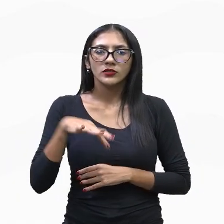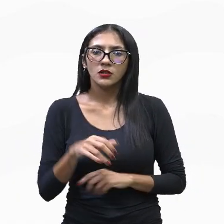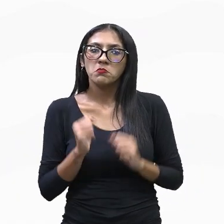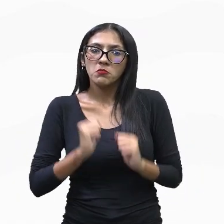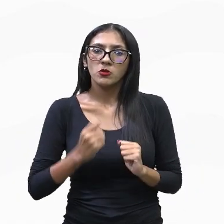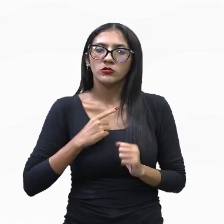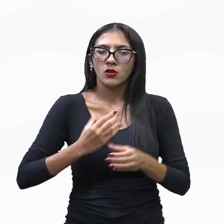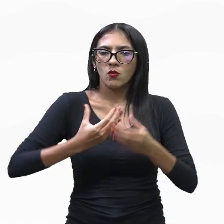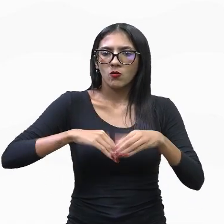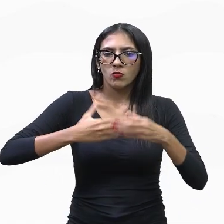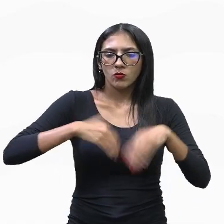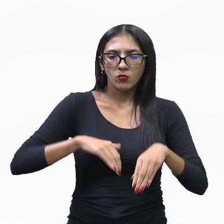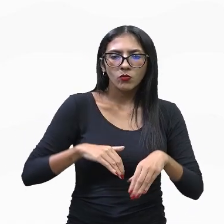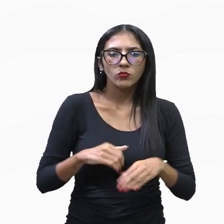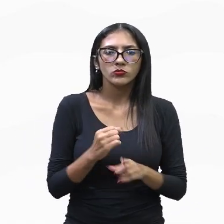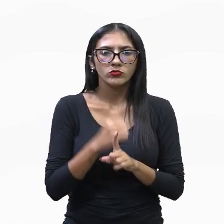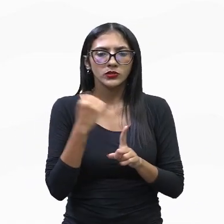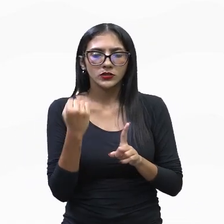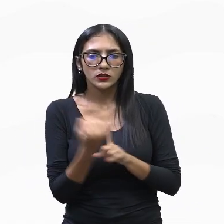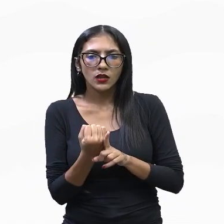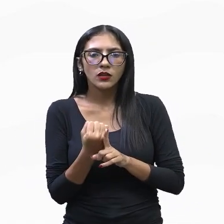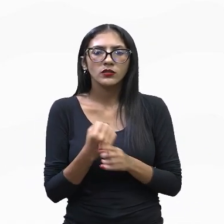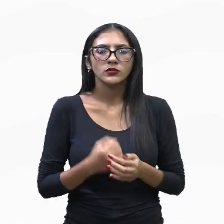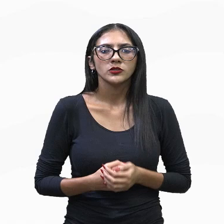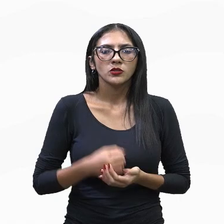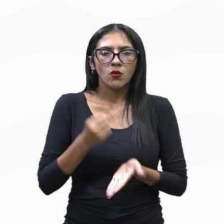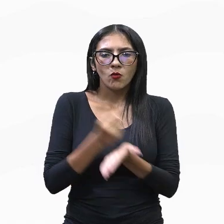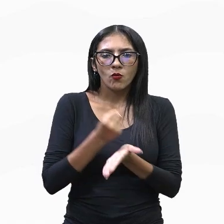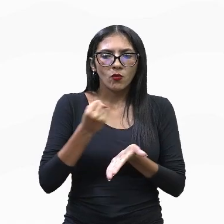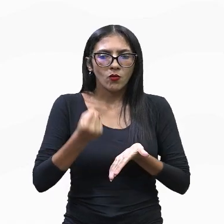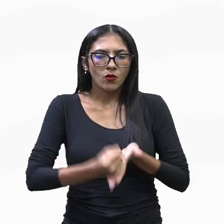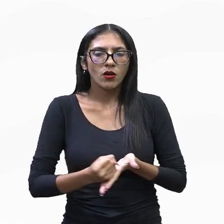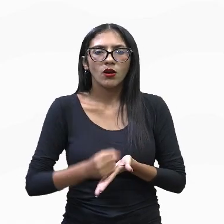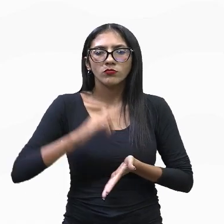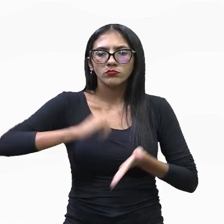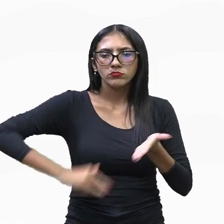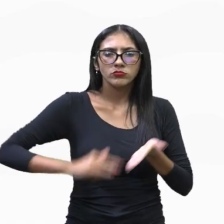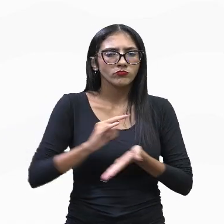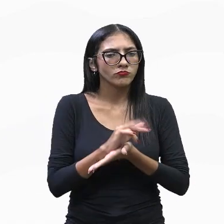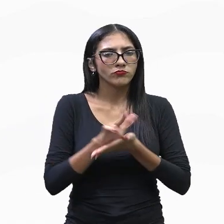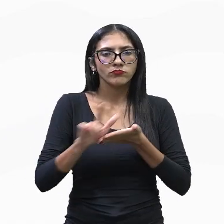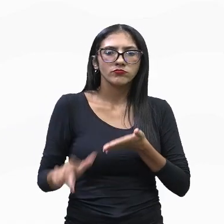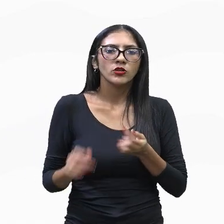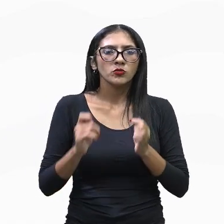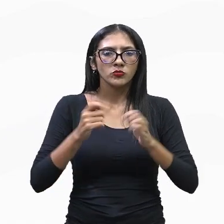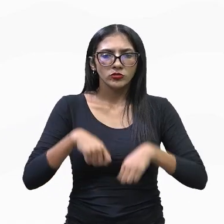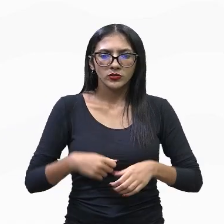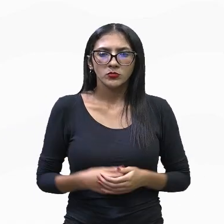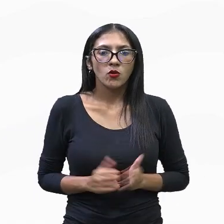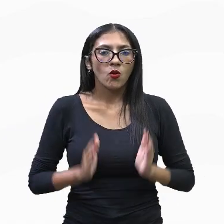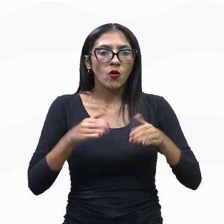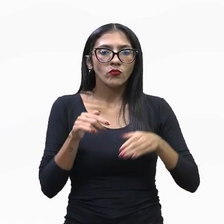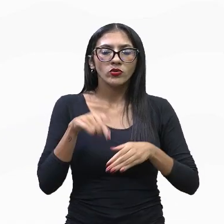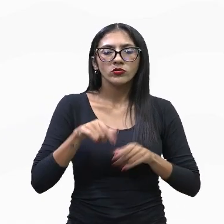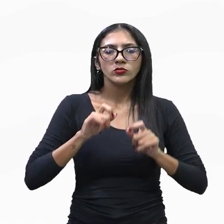concursos públicos, licitações, contratos administrativos, etc. O foco aqui